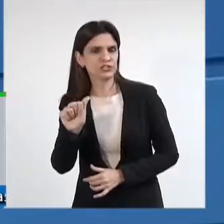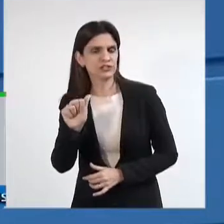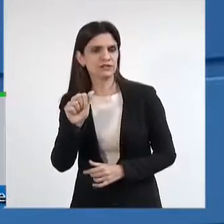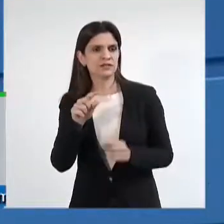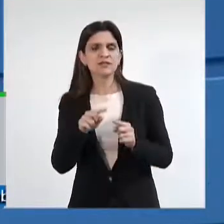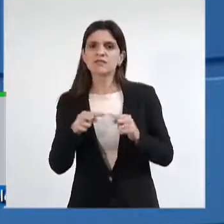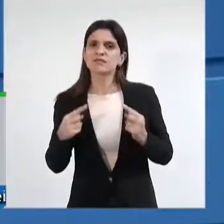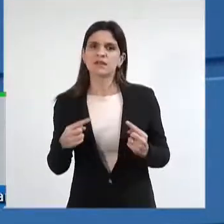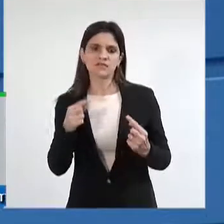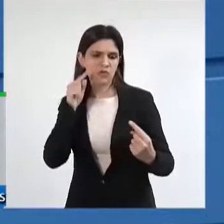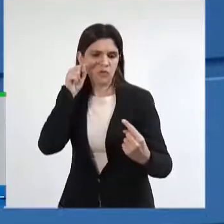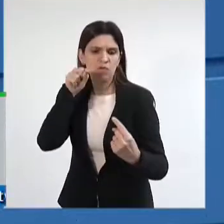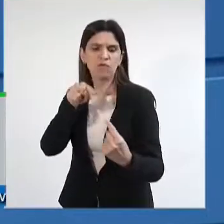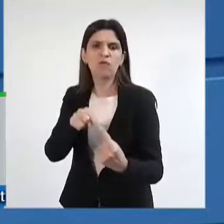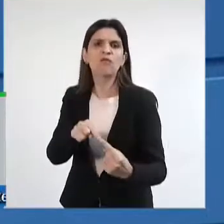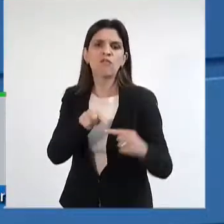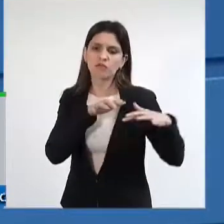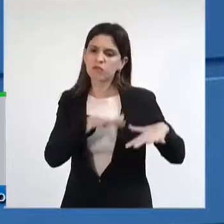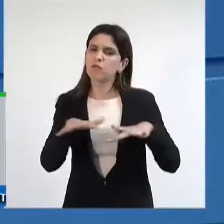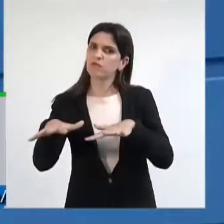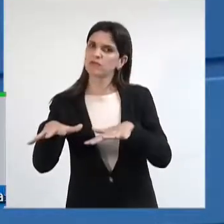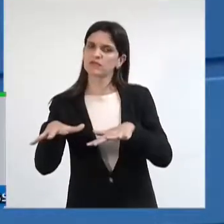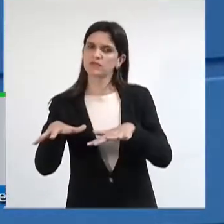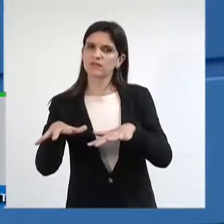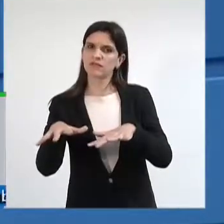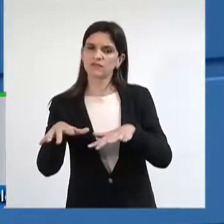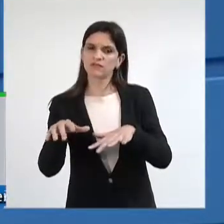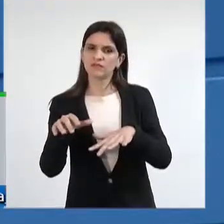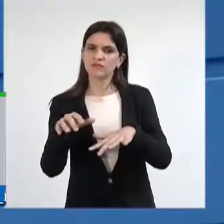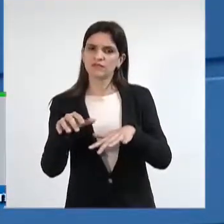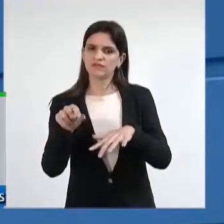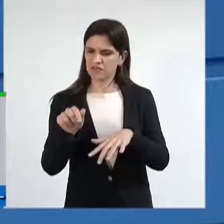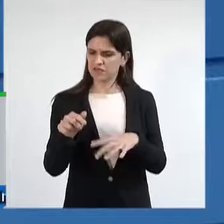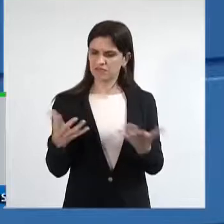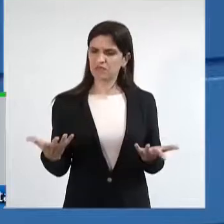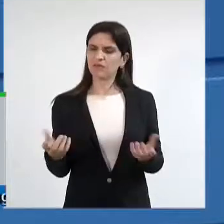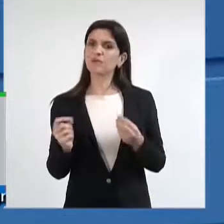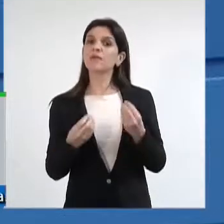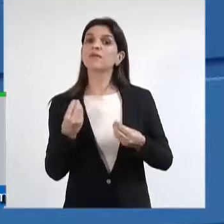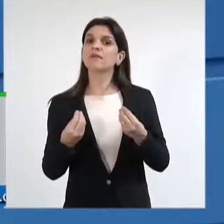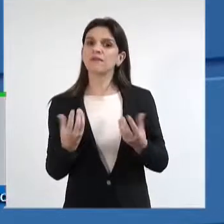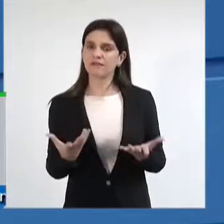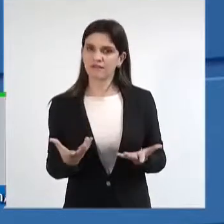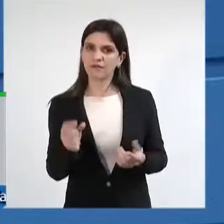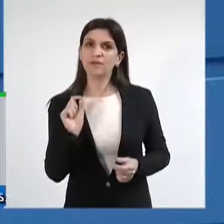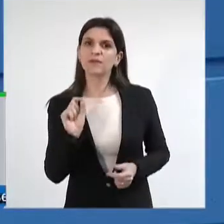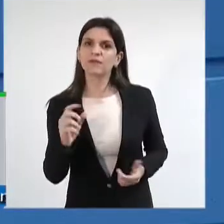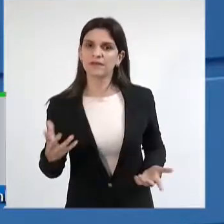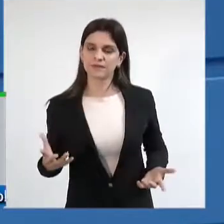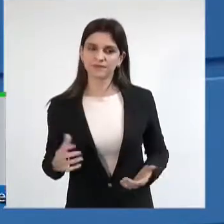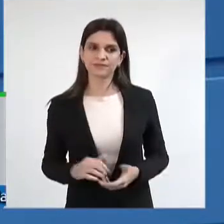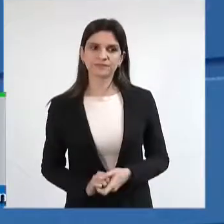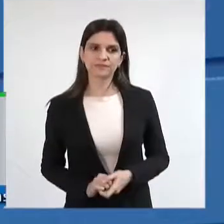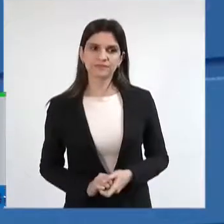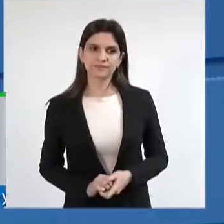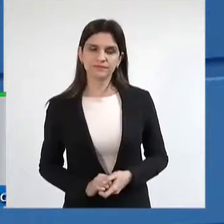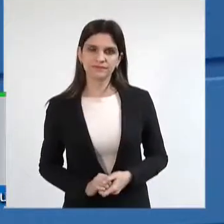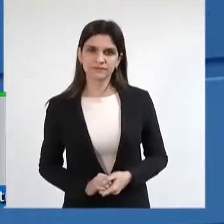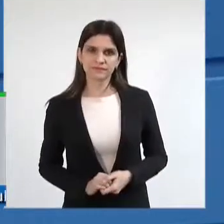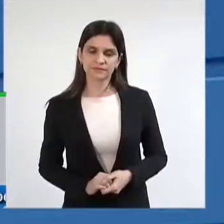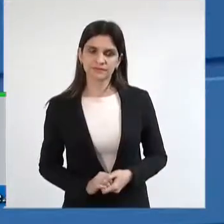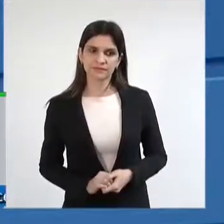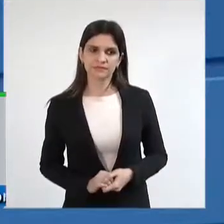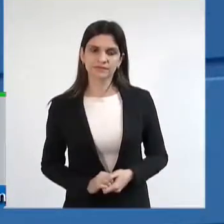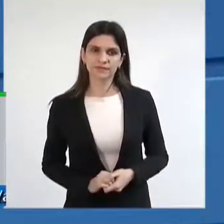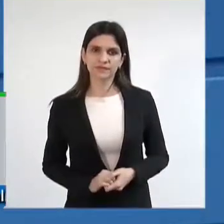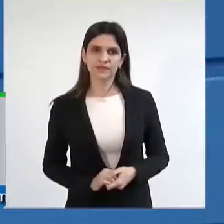formado agora em universidade privada, e tenho neto fazendo medicina, e Vossa Excelência não vê,